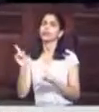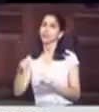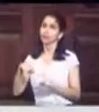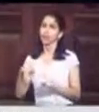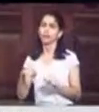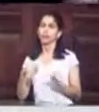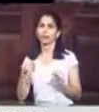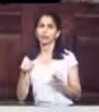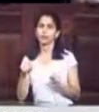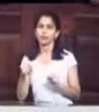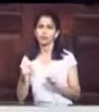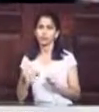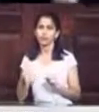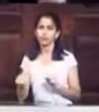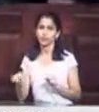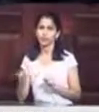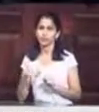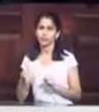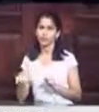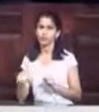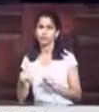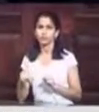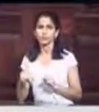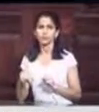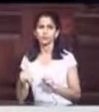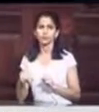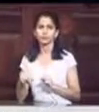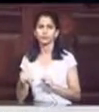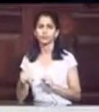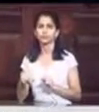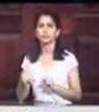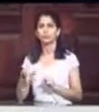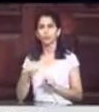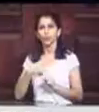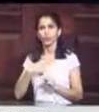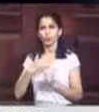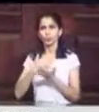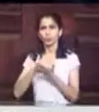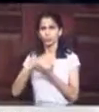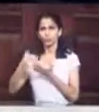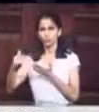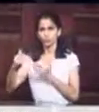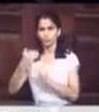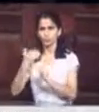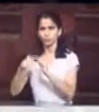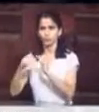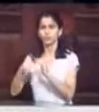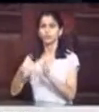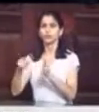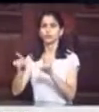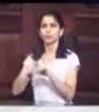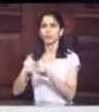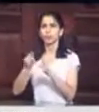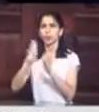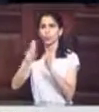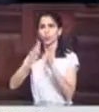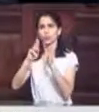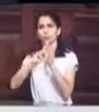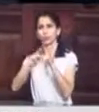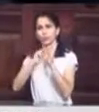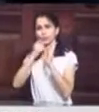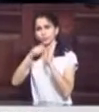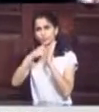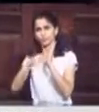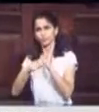gente, e eu, presidente, vou encaminhar, vou começar a coletar assinaturas para encaminhar a